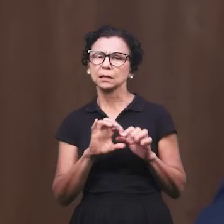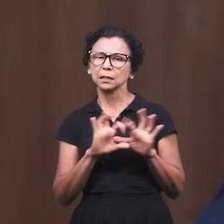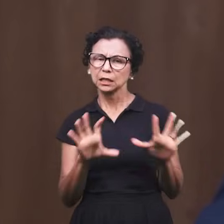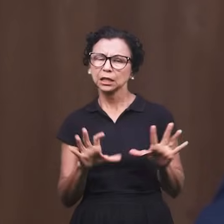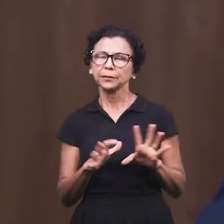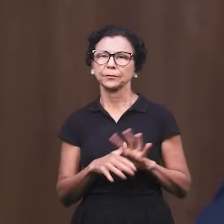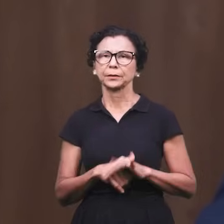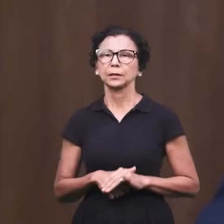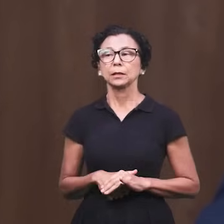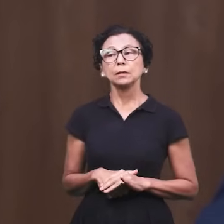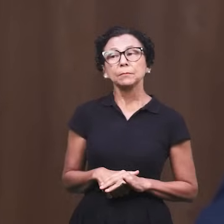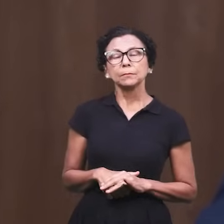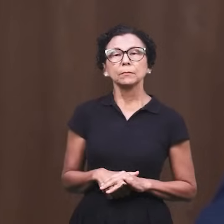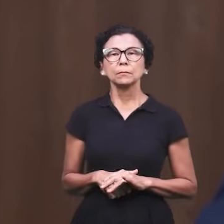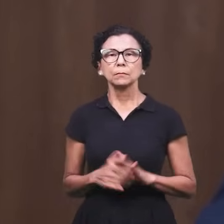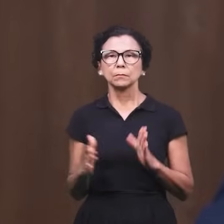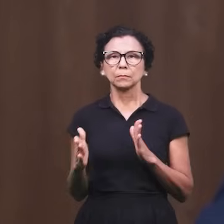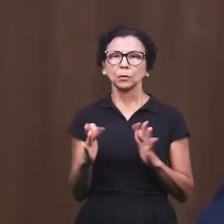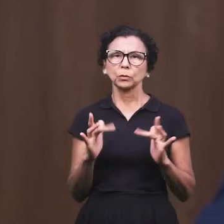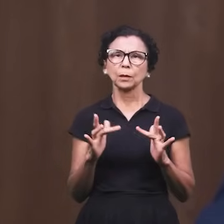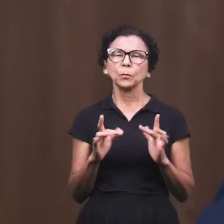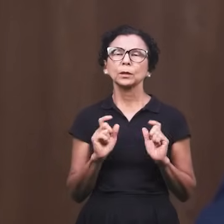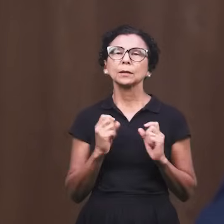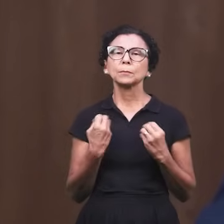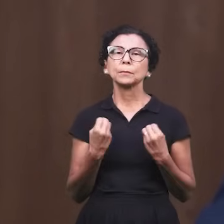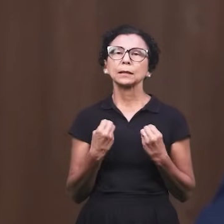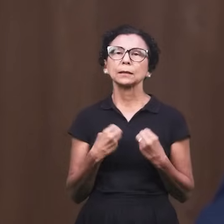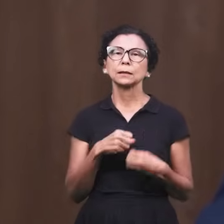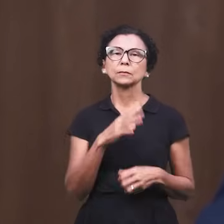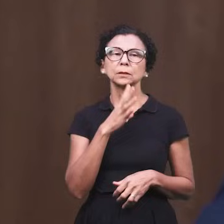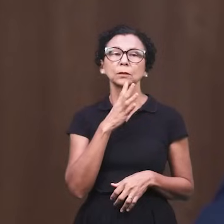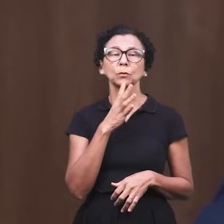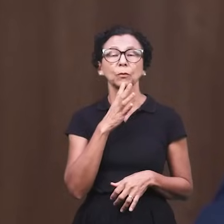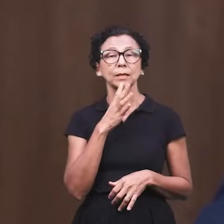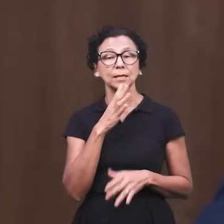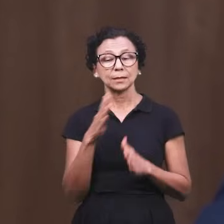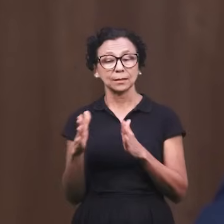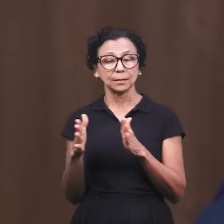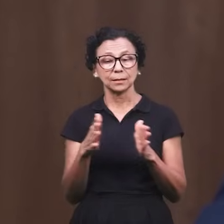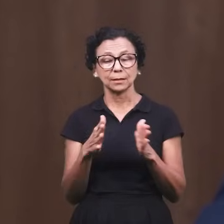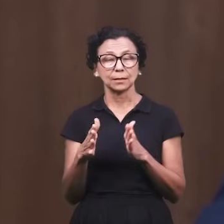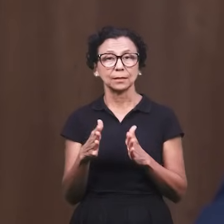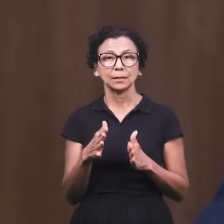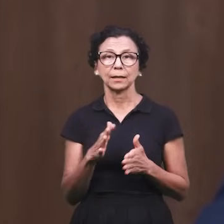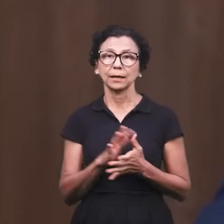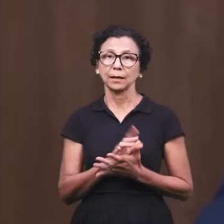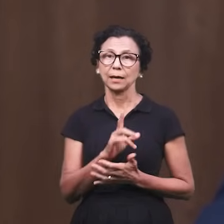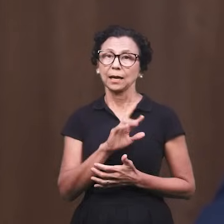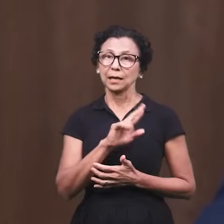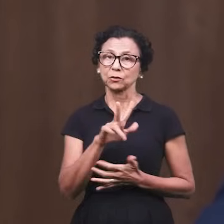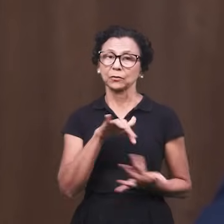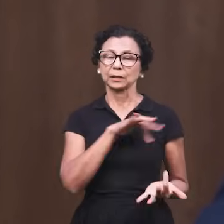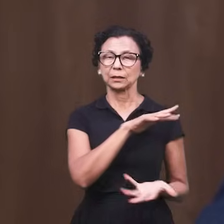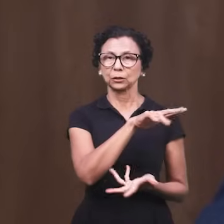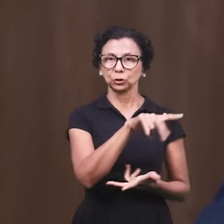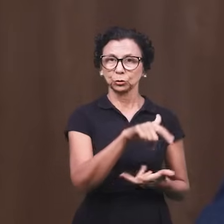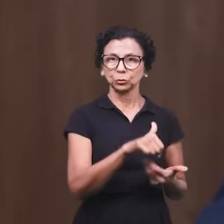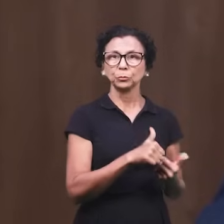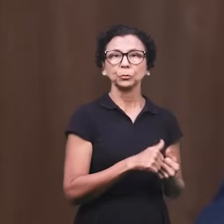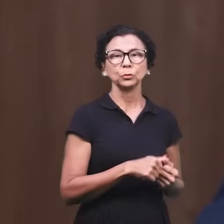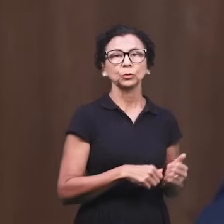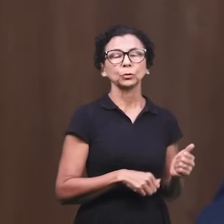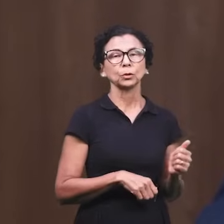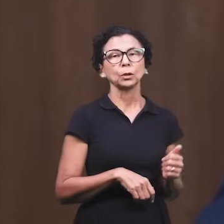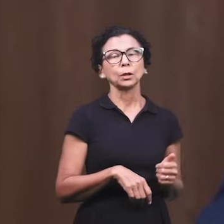no meio do namoro, namoro é um período de conhecimento. Namoro para nós não é um período para você fazer aquilo que o mundo faz, né?